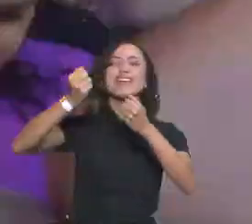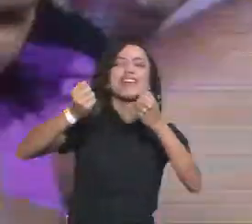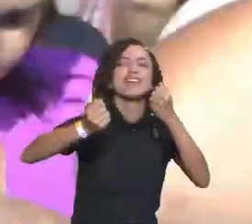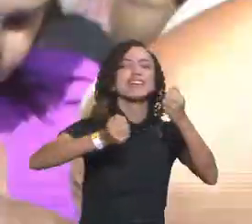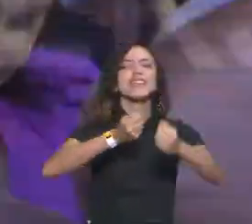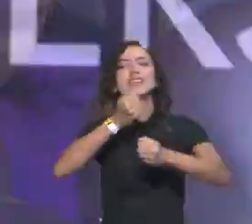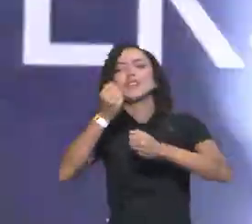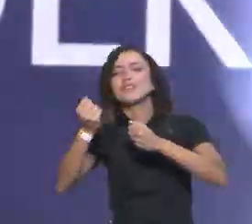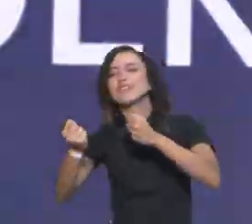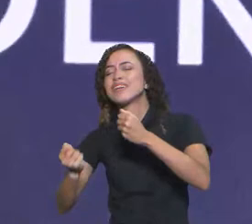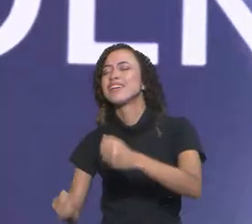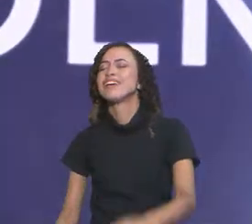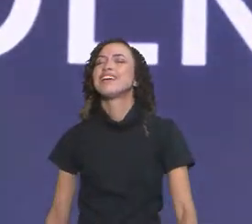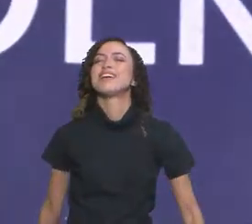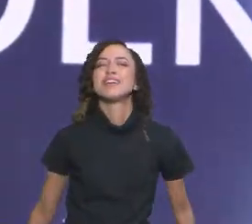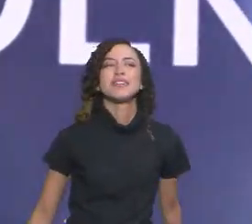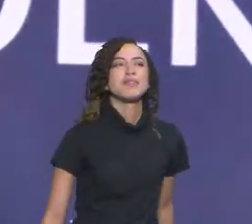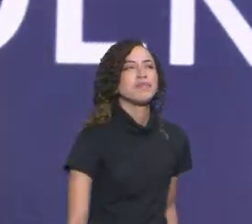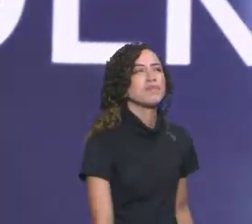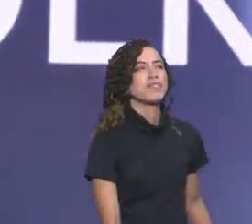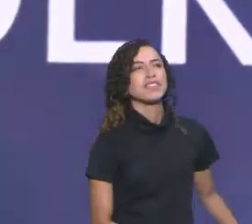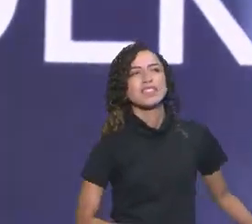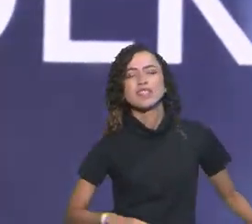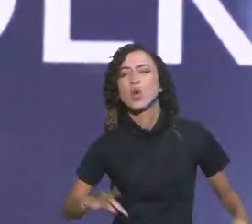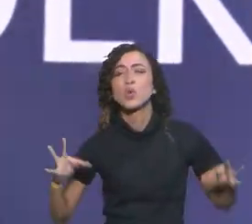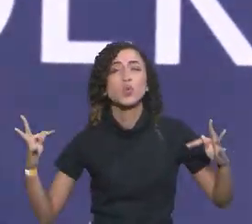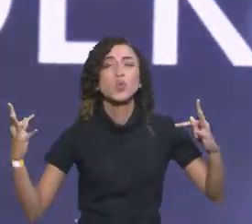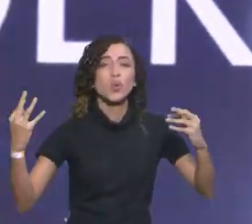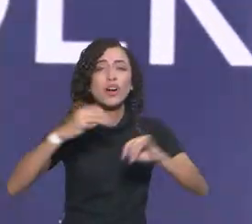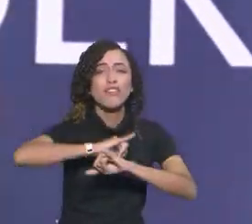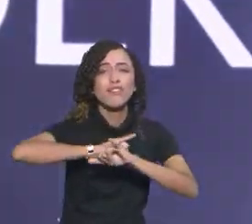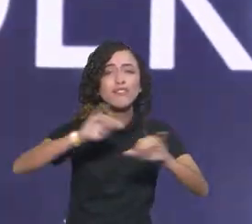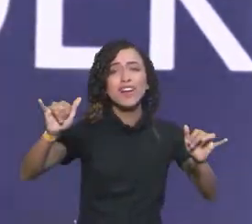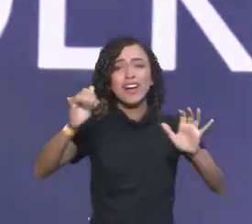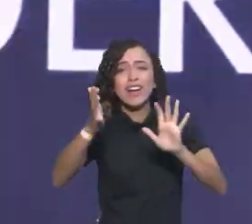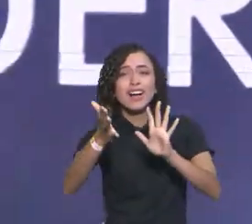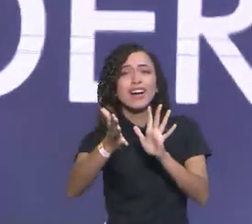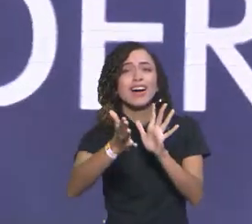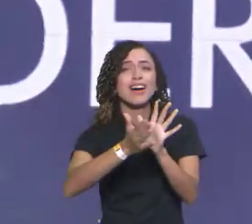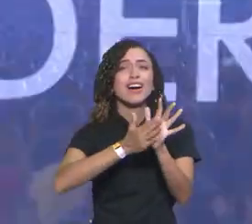ah Aleluia socorro de Deus